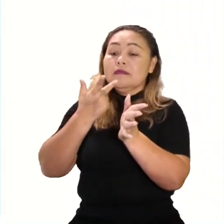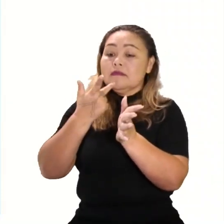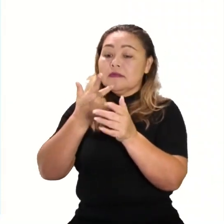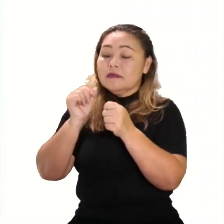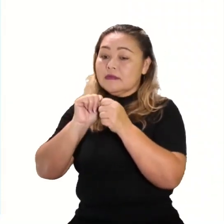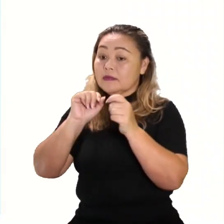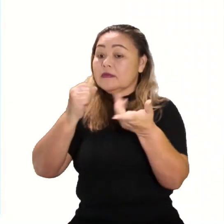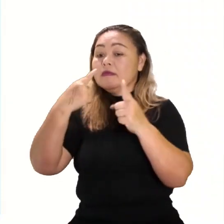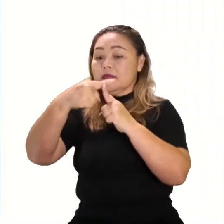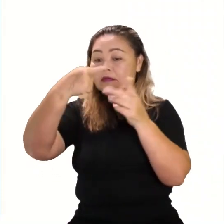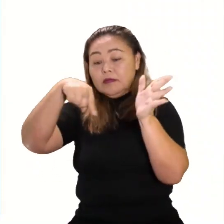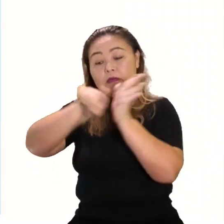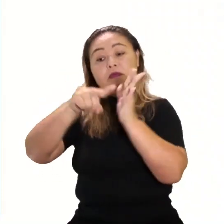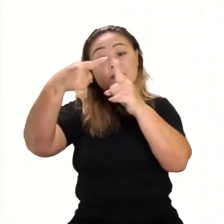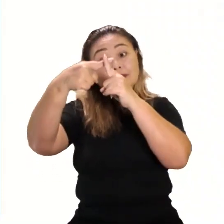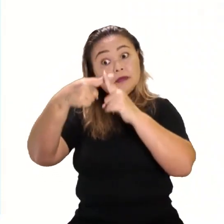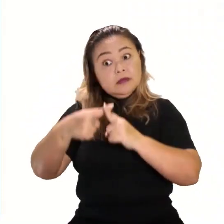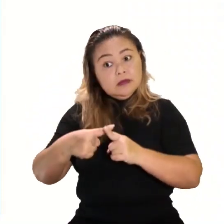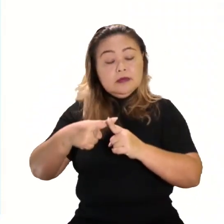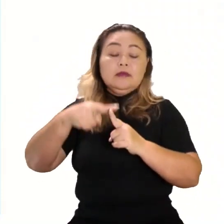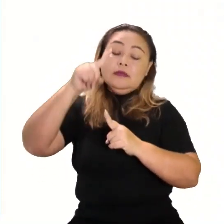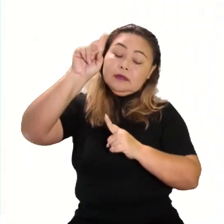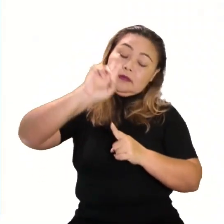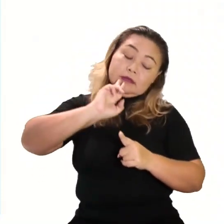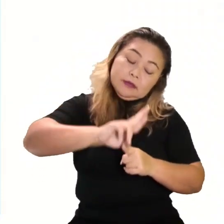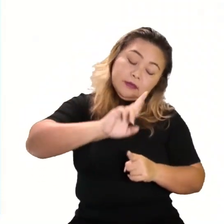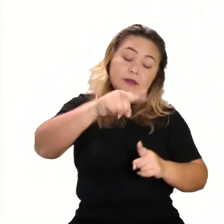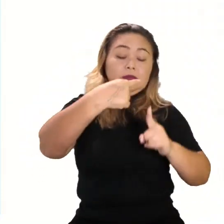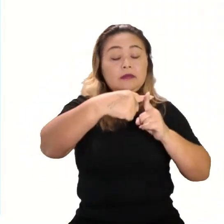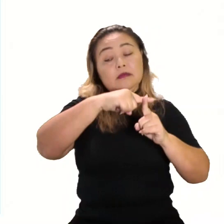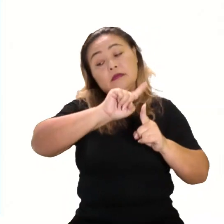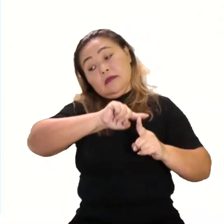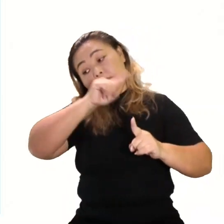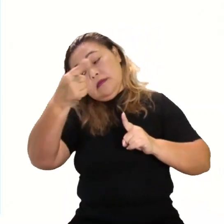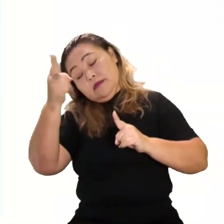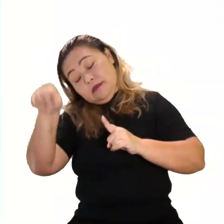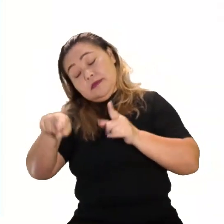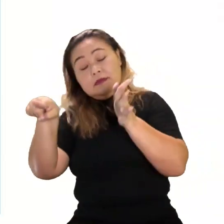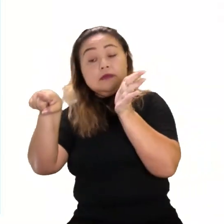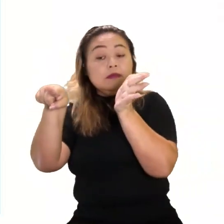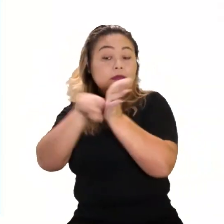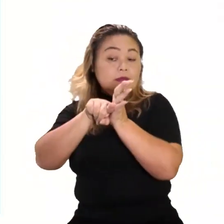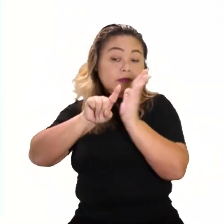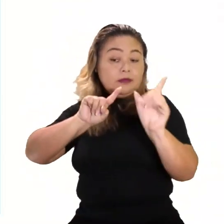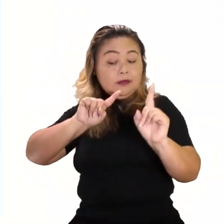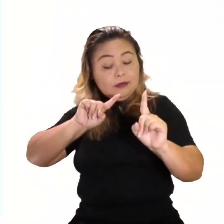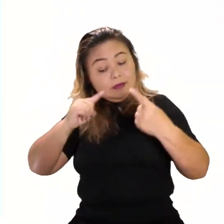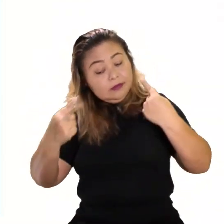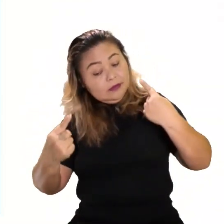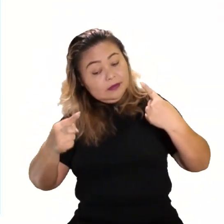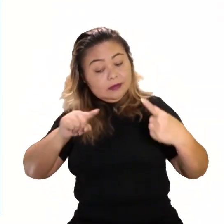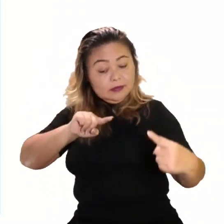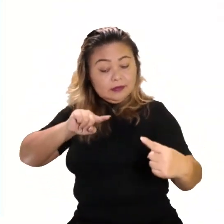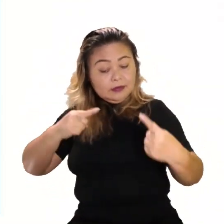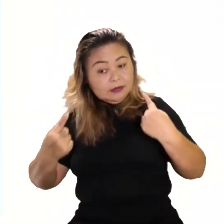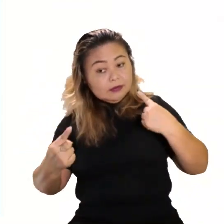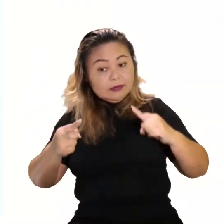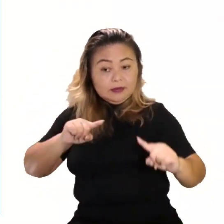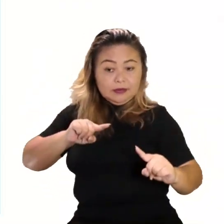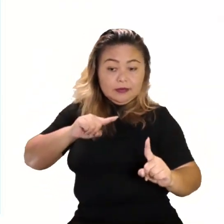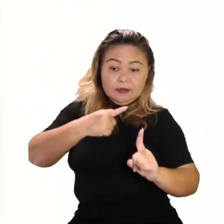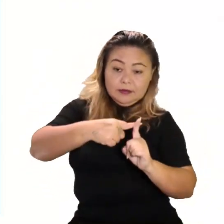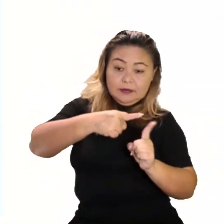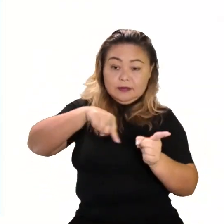fazendo um jogo de sinal, multiplicando, ora a resposta é positiva, ora a resposta é negativa. Por isso que alterna